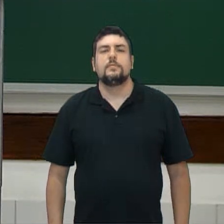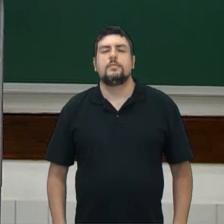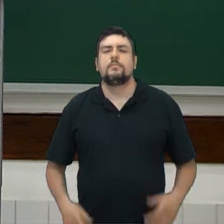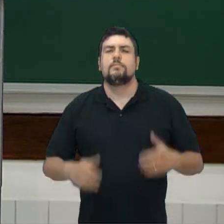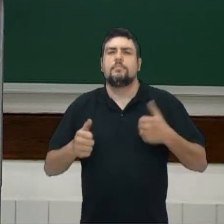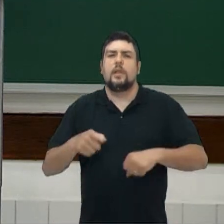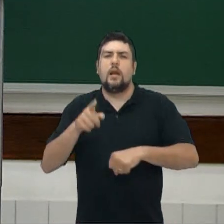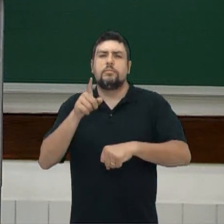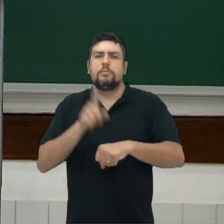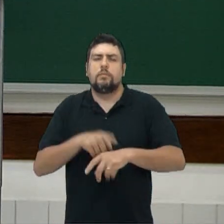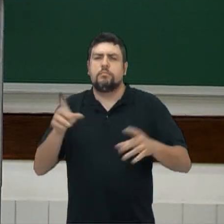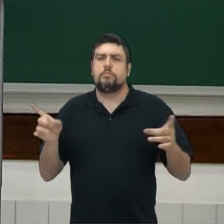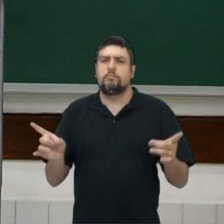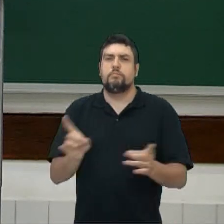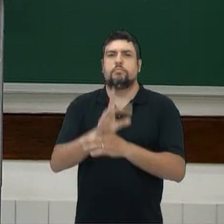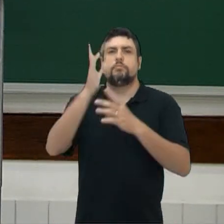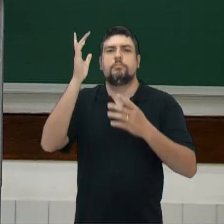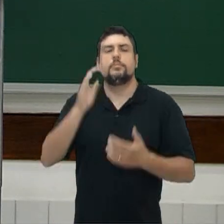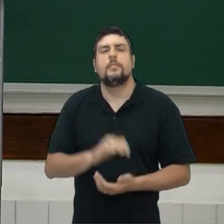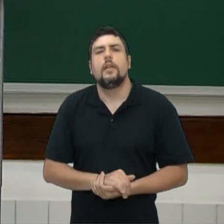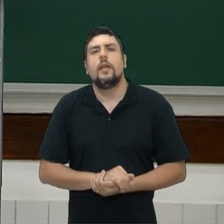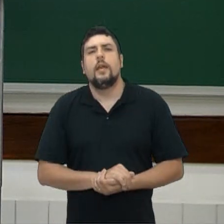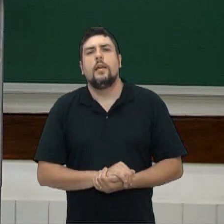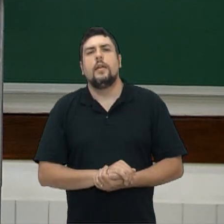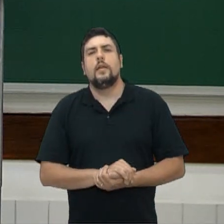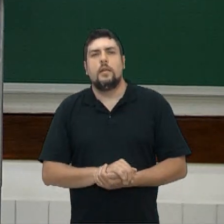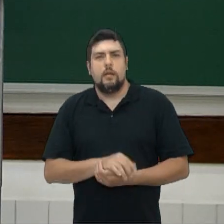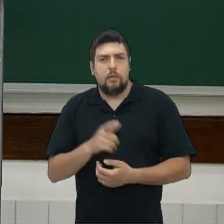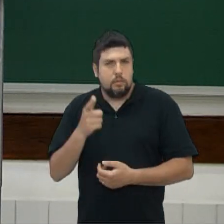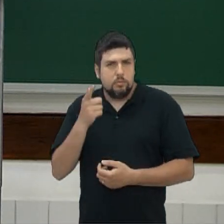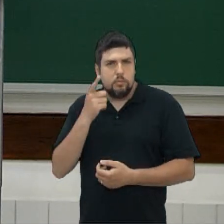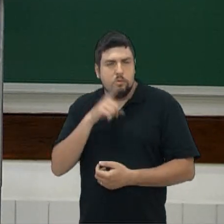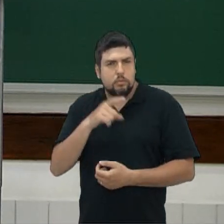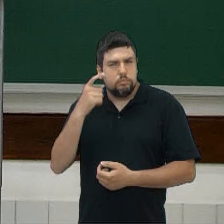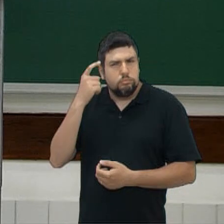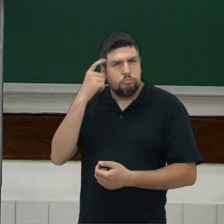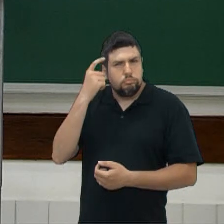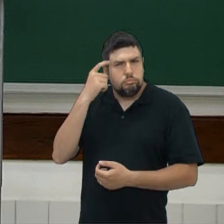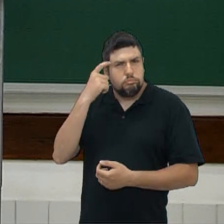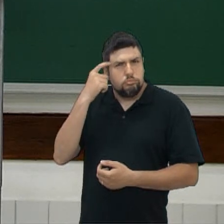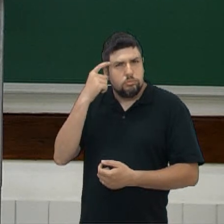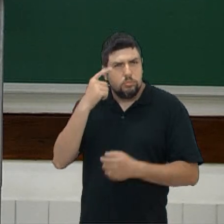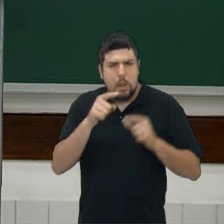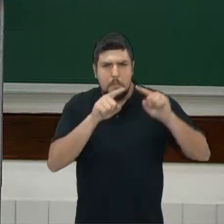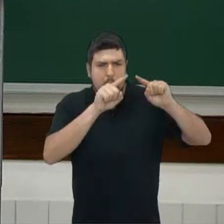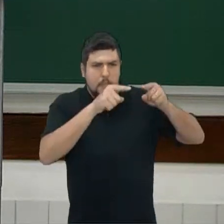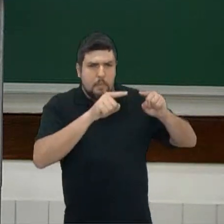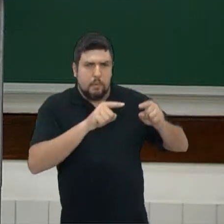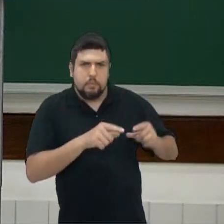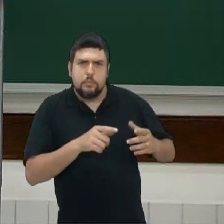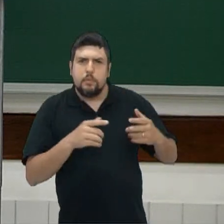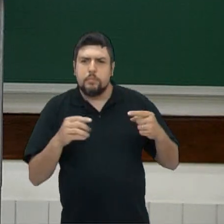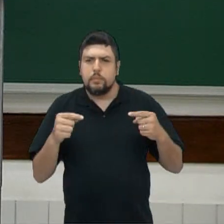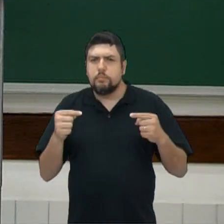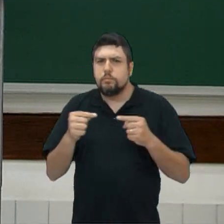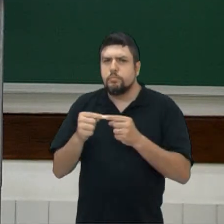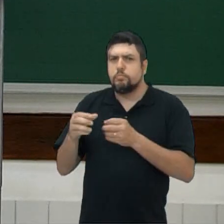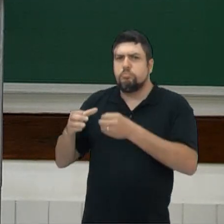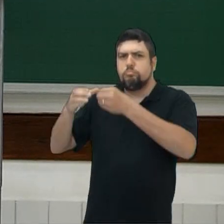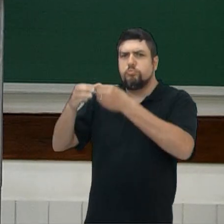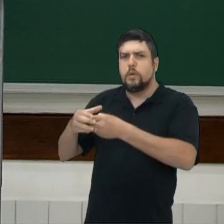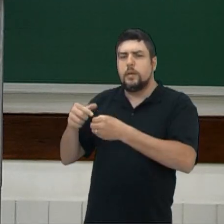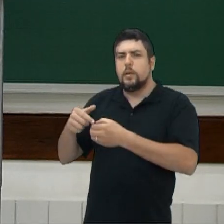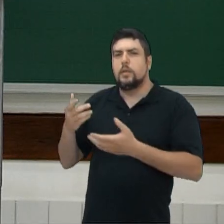Tempo esgotado, galera. E aí, conseguiu resolver? Hã? Sério mesmo? Certeza?